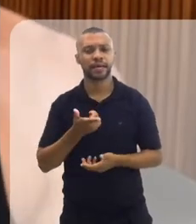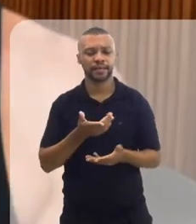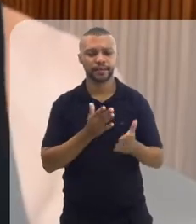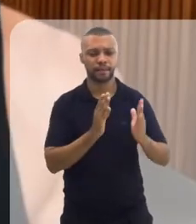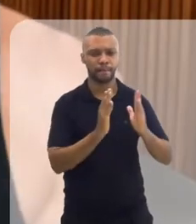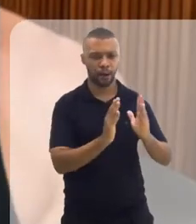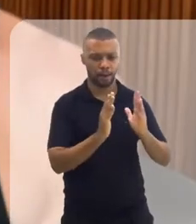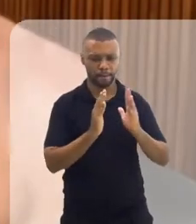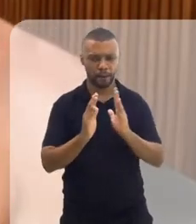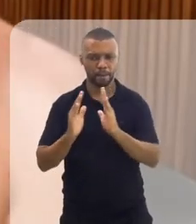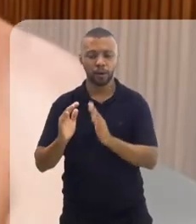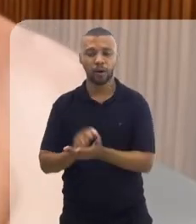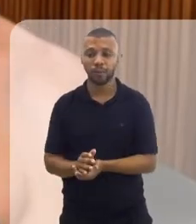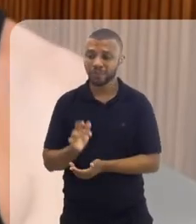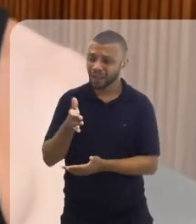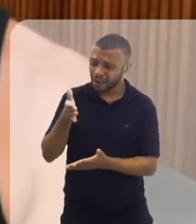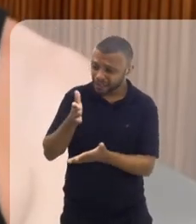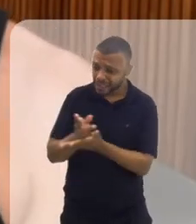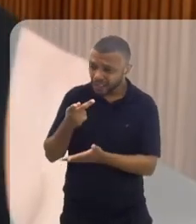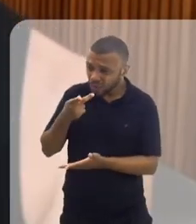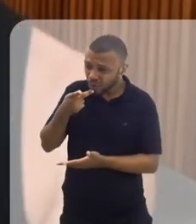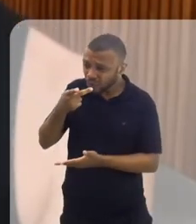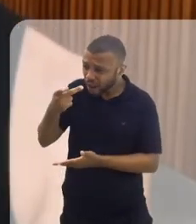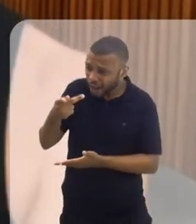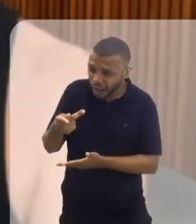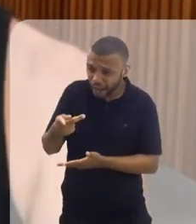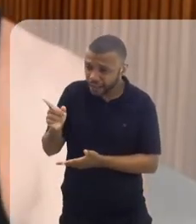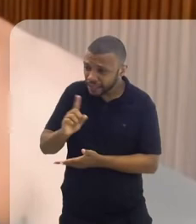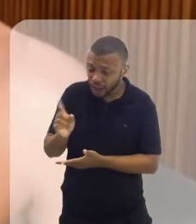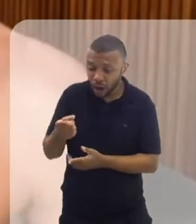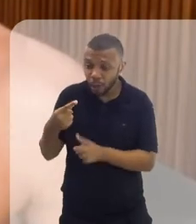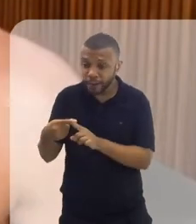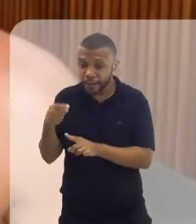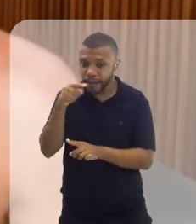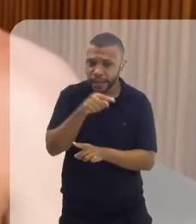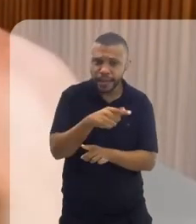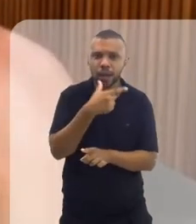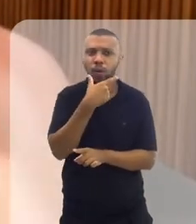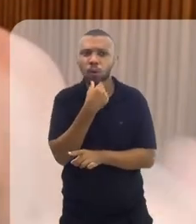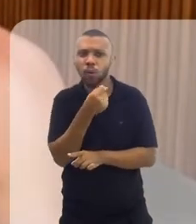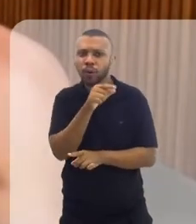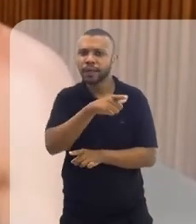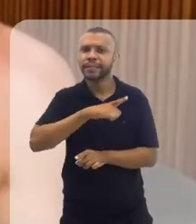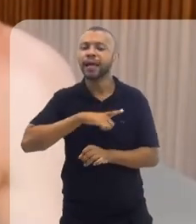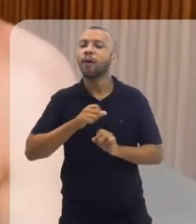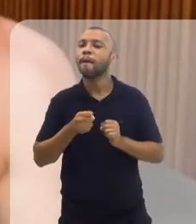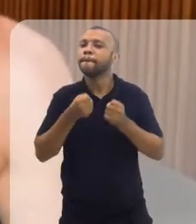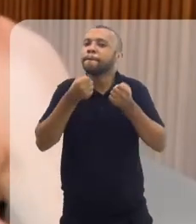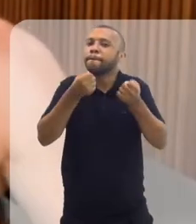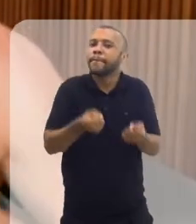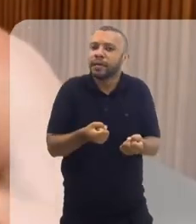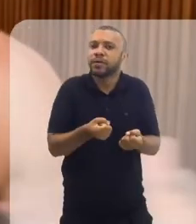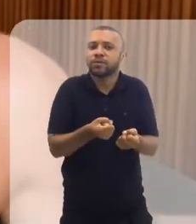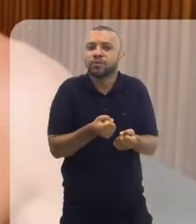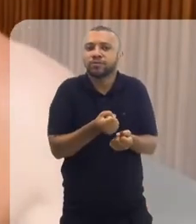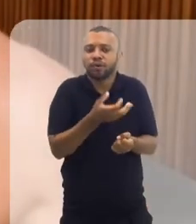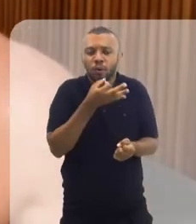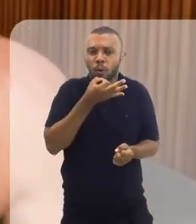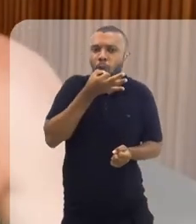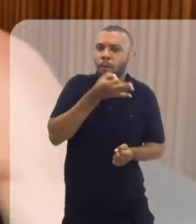as divisões, né? Muitas vezes: "Ah, você não fala, deixa que ele fala, porque tem um peso maior", sabe?